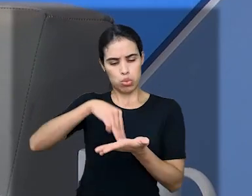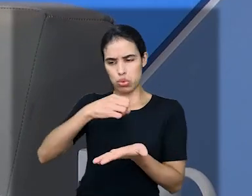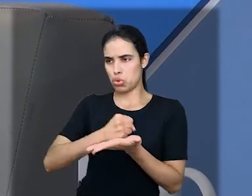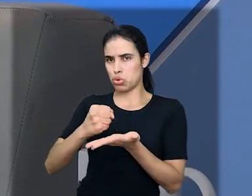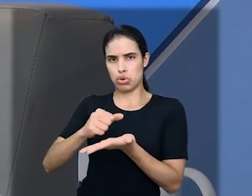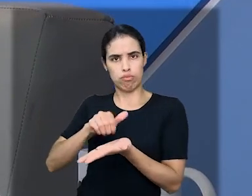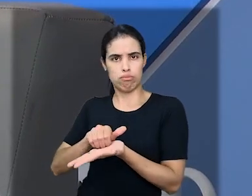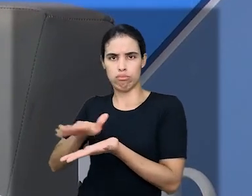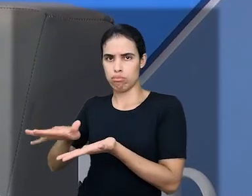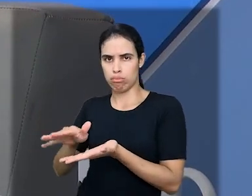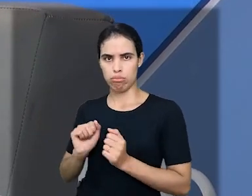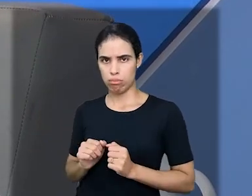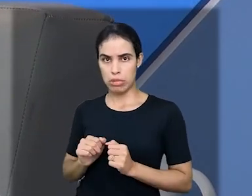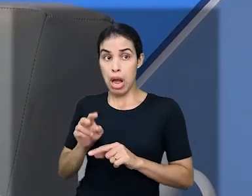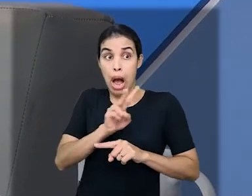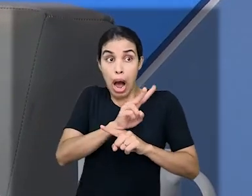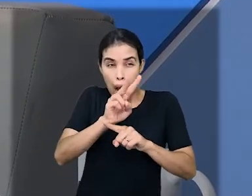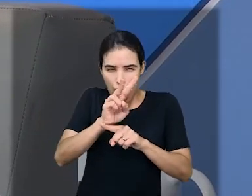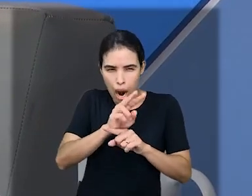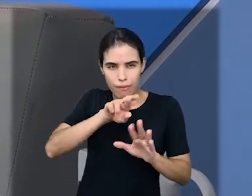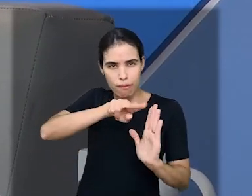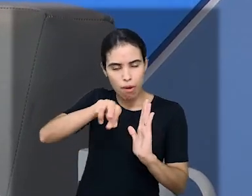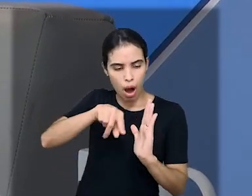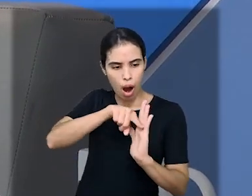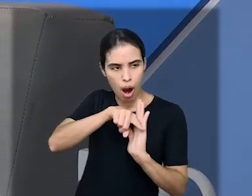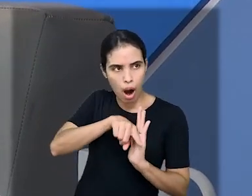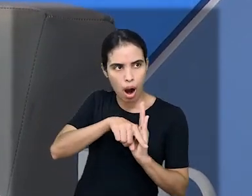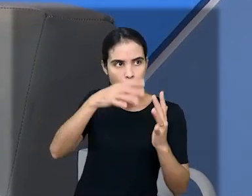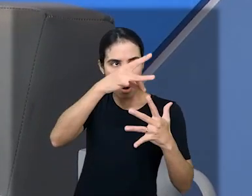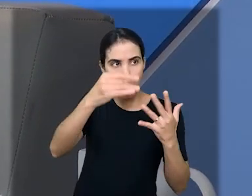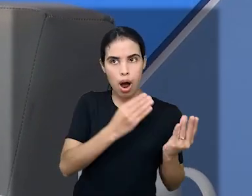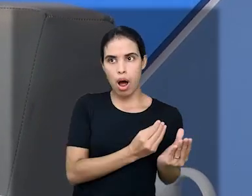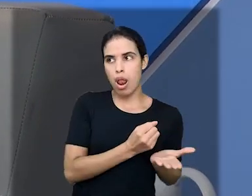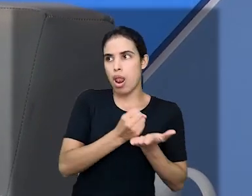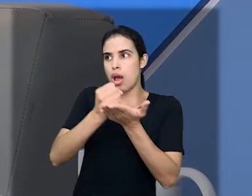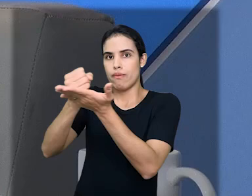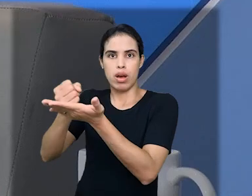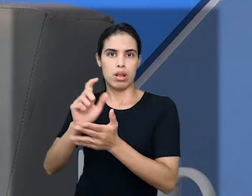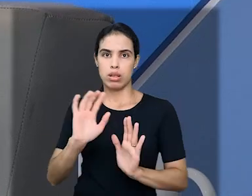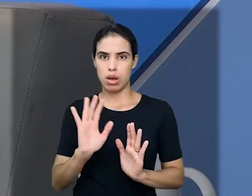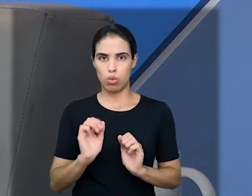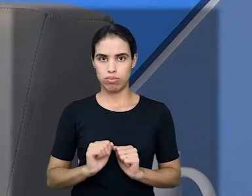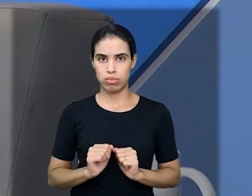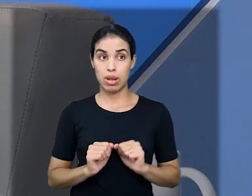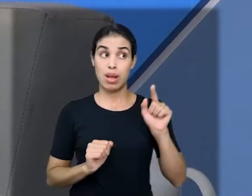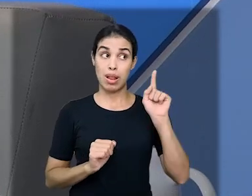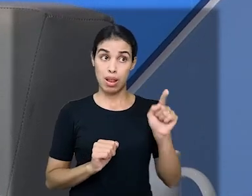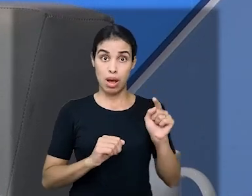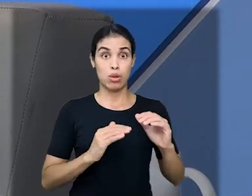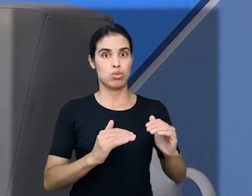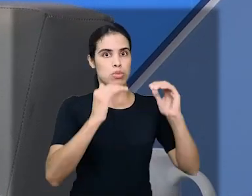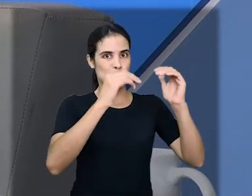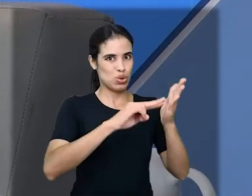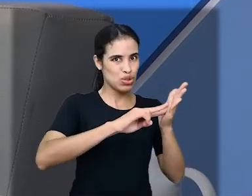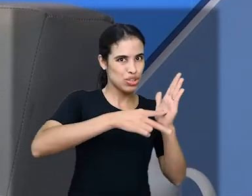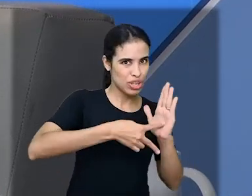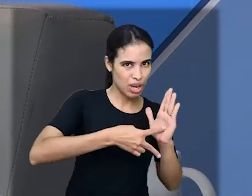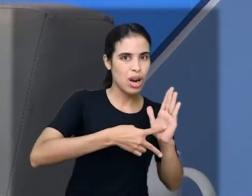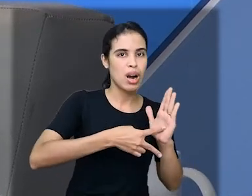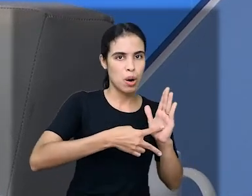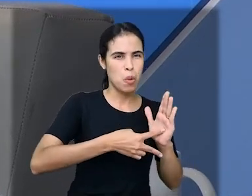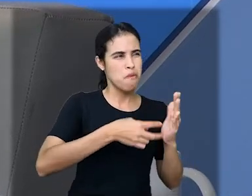justa causa sem a necessidade de inquérito para apuração de falta grave. Já o dirigente sindical, para ele ser desligado por justa